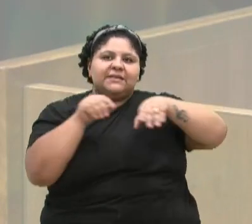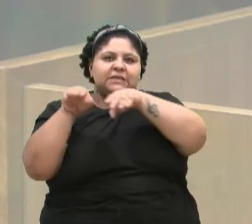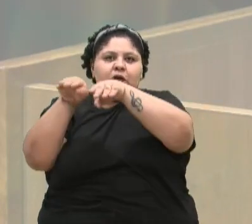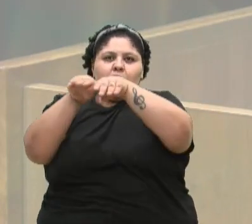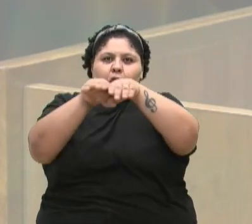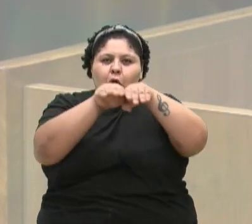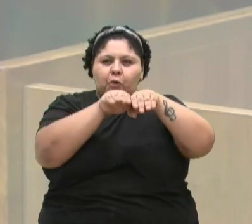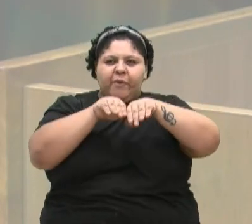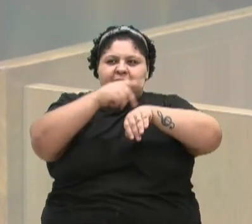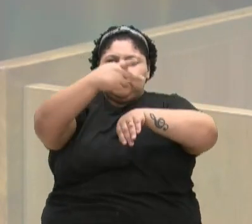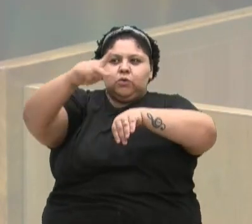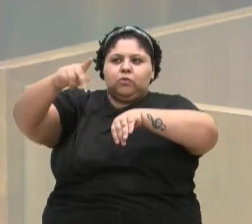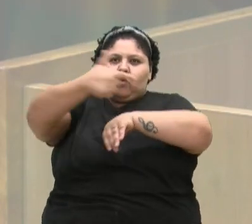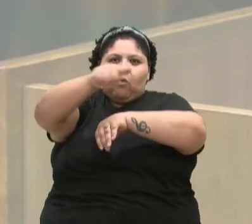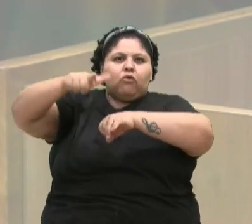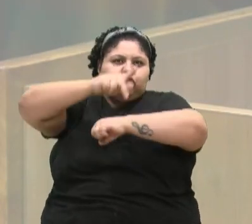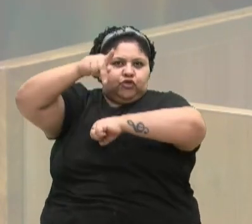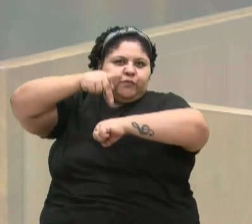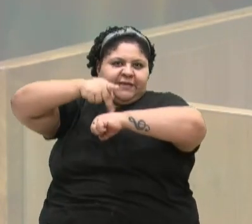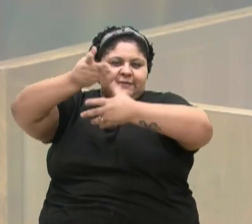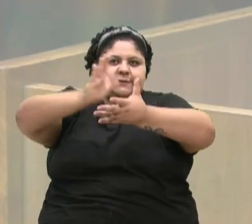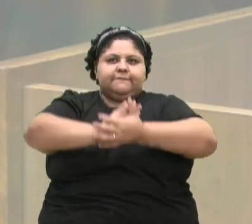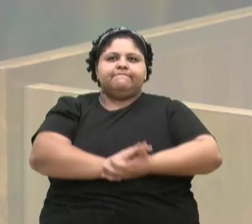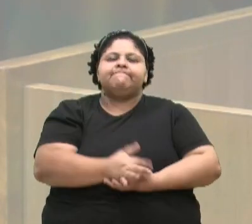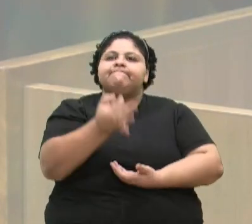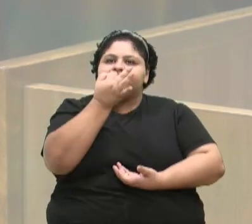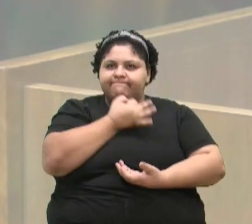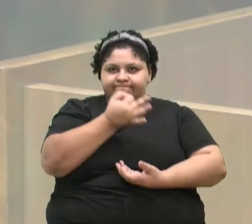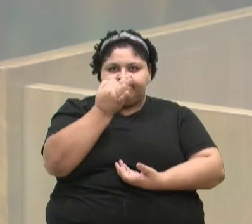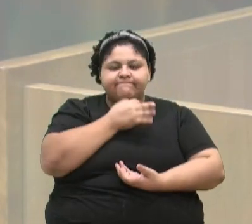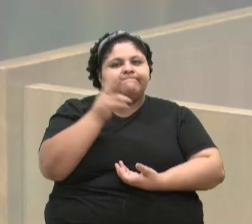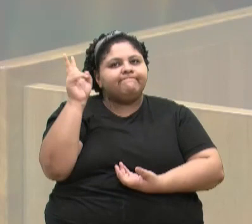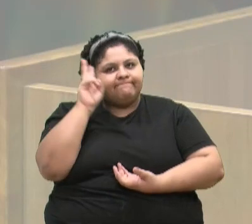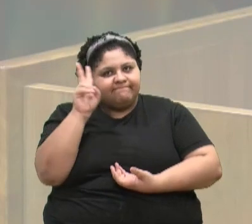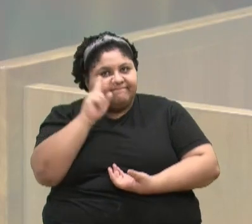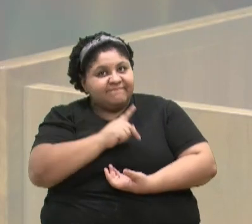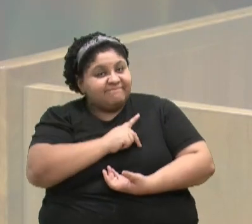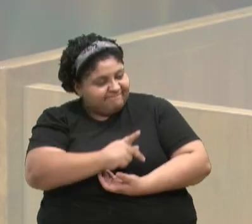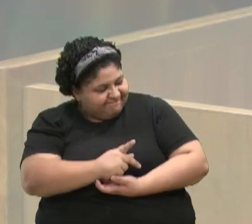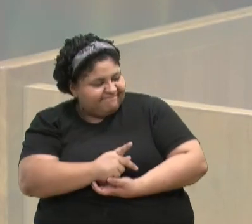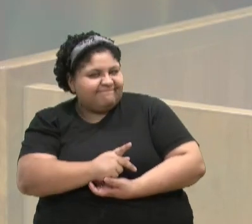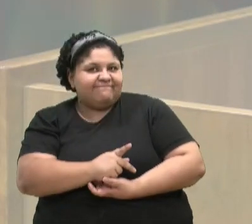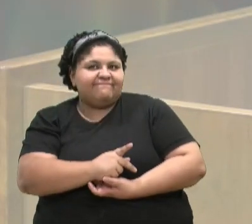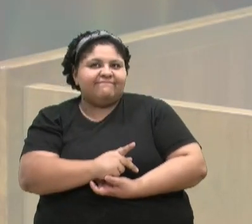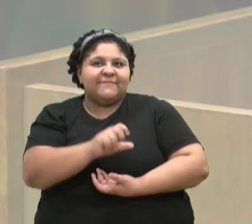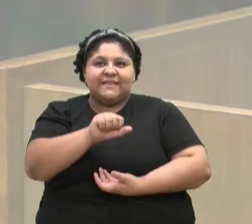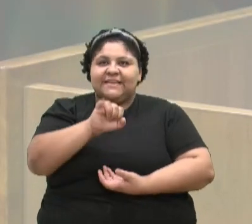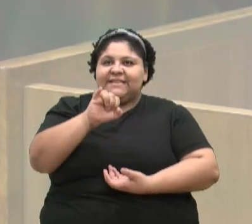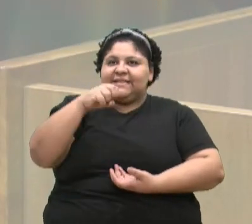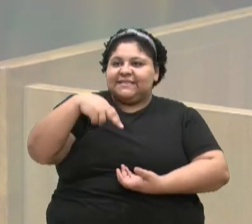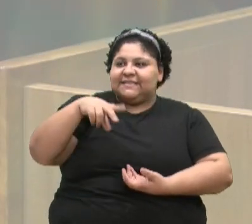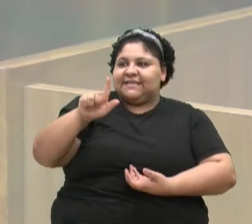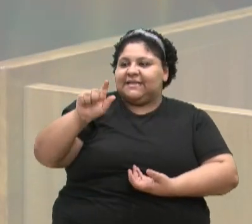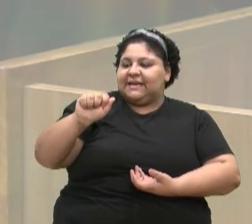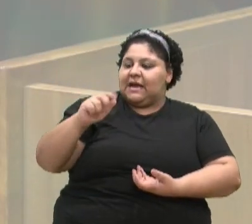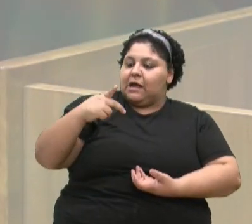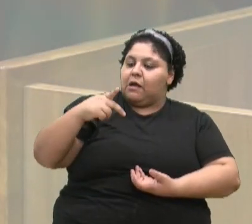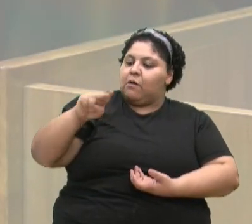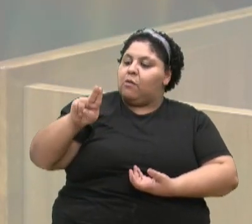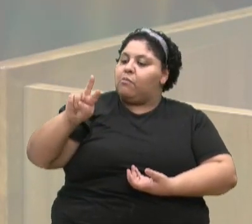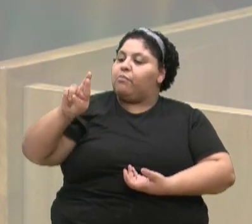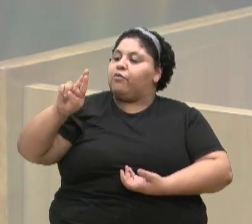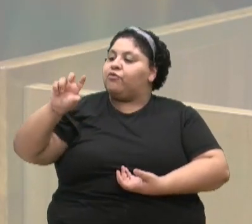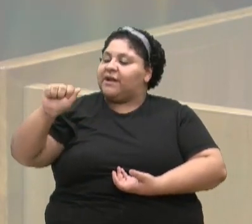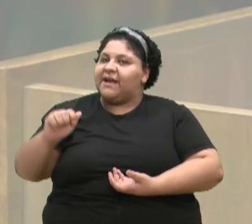países. Então, Caxias do Sul, me lembra, presidente, me lembra Singapura. E hoje, essa